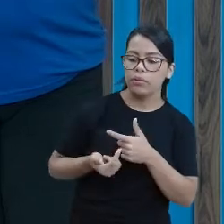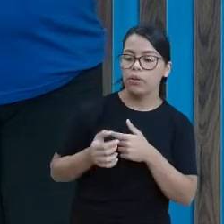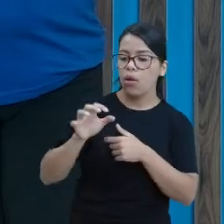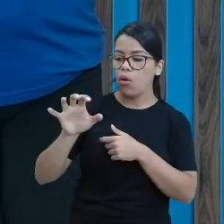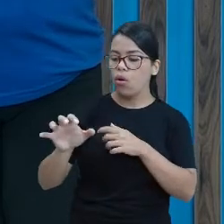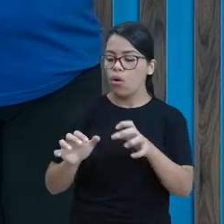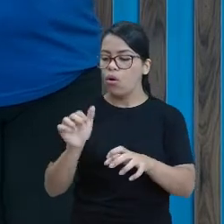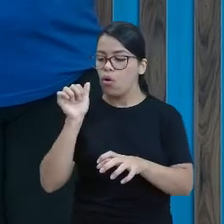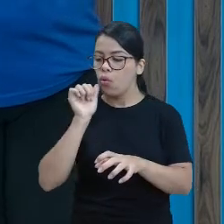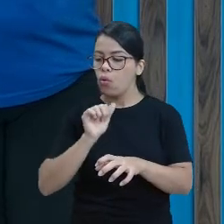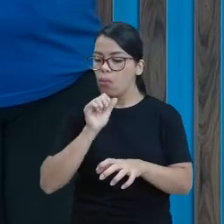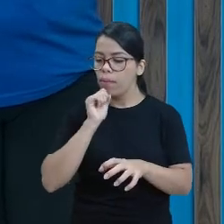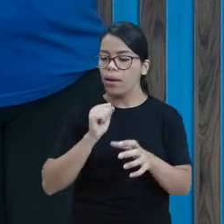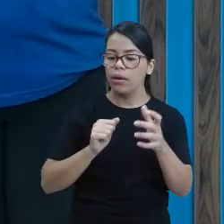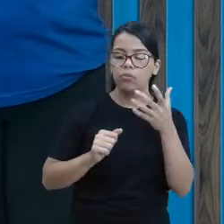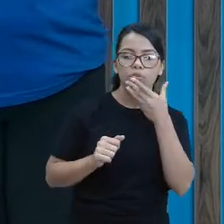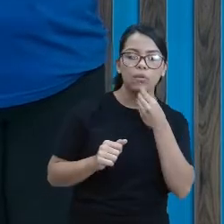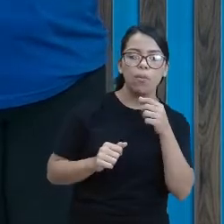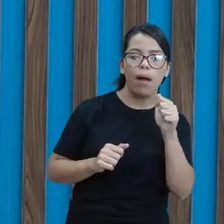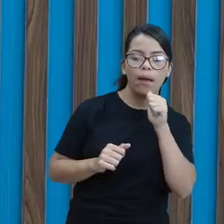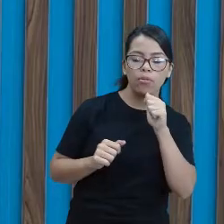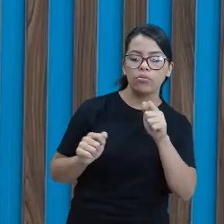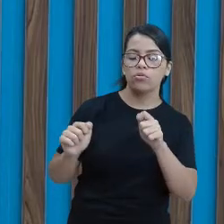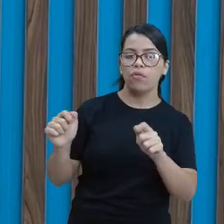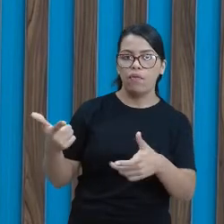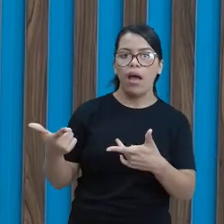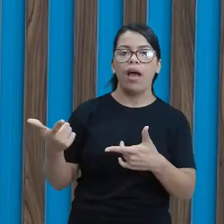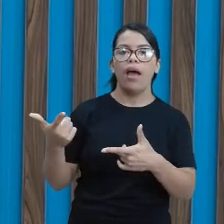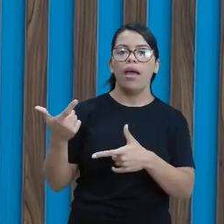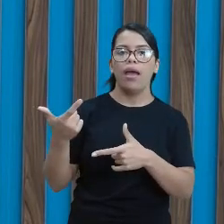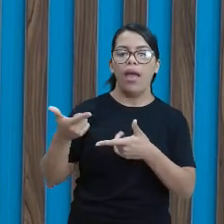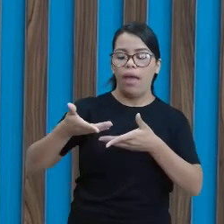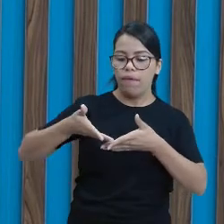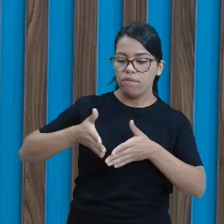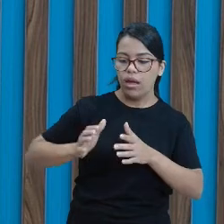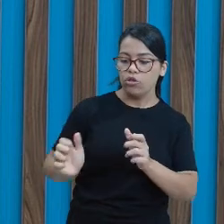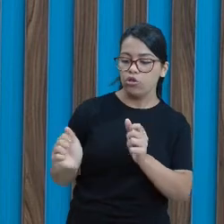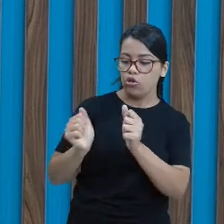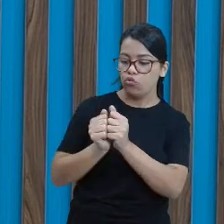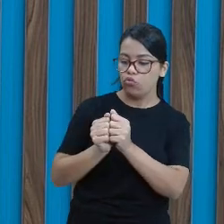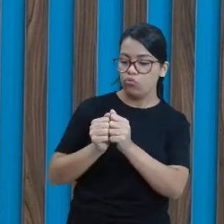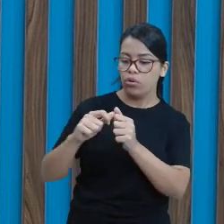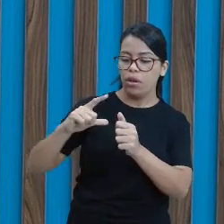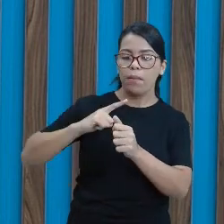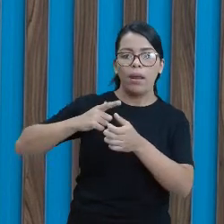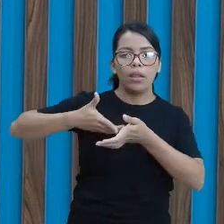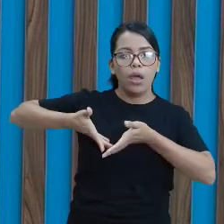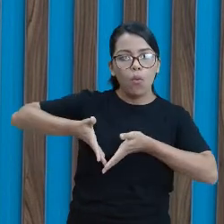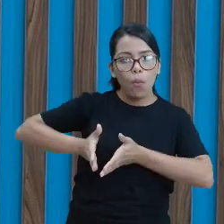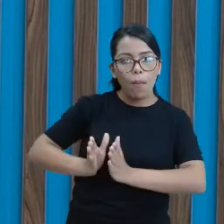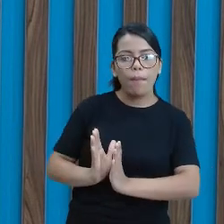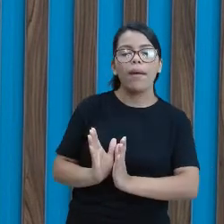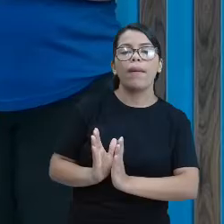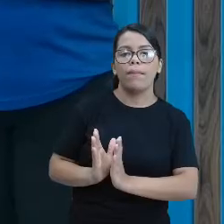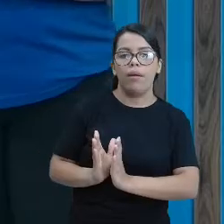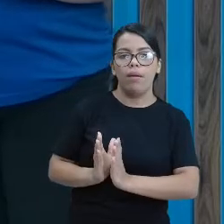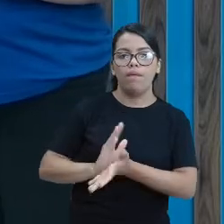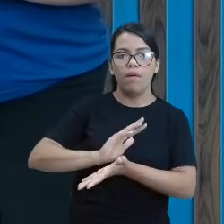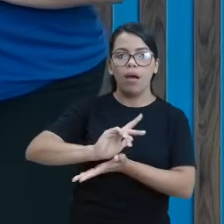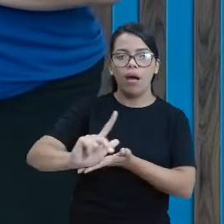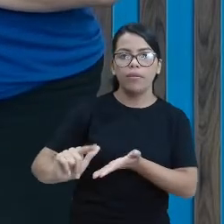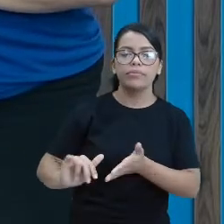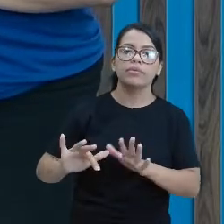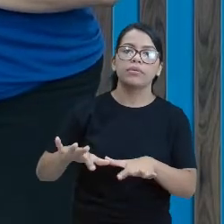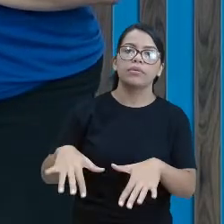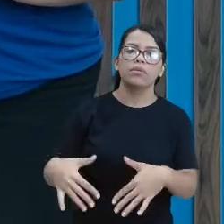a mãe urso e o pai urso, né, professora? Vão lá e vão se juntar para reproduzir e ter seus filhotes.